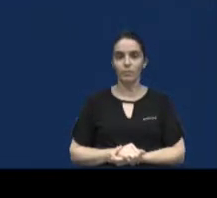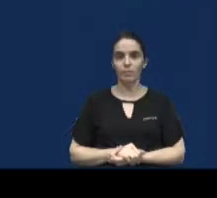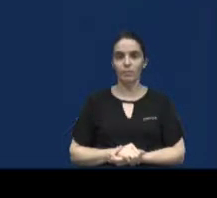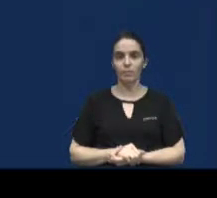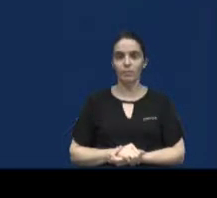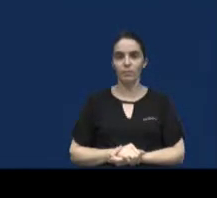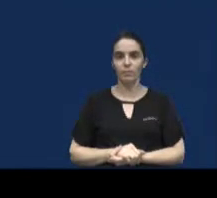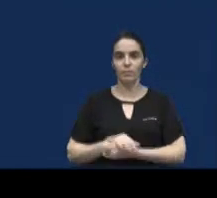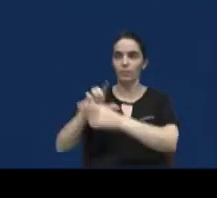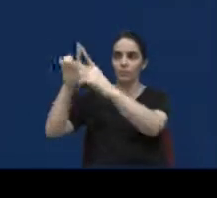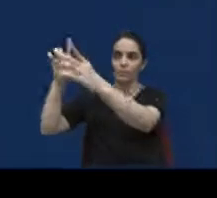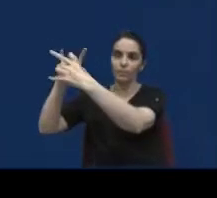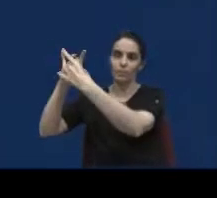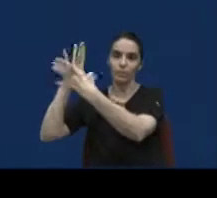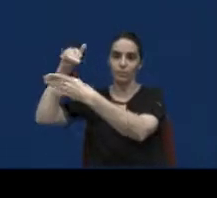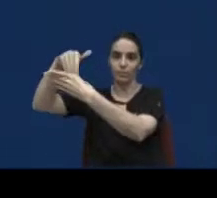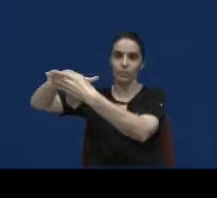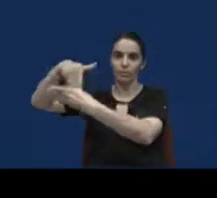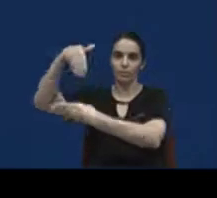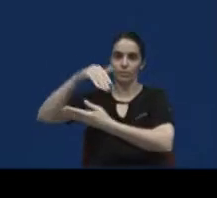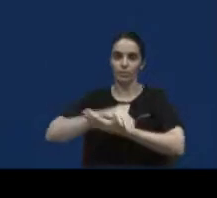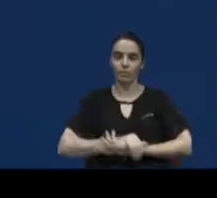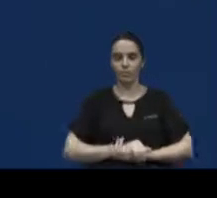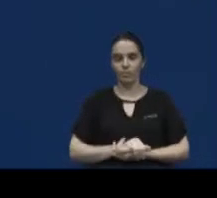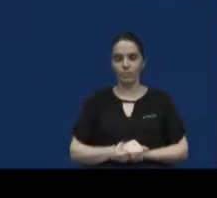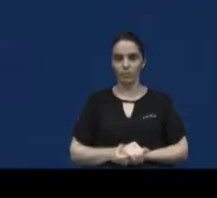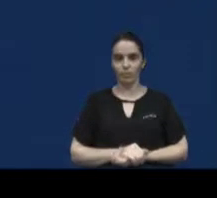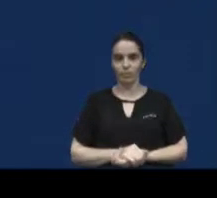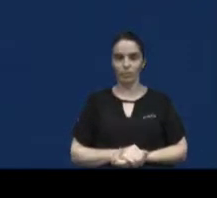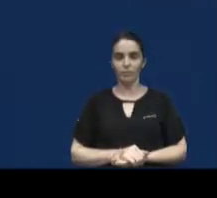E está aberto o painel.